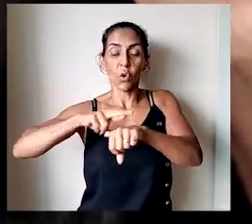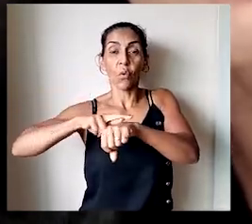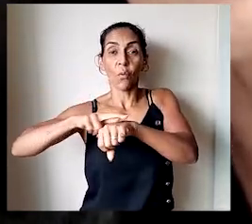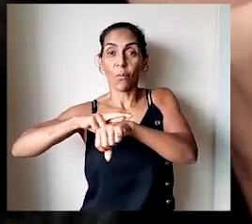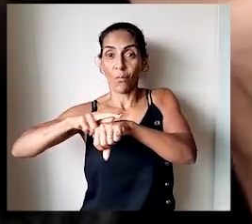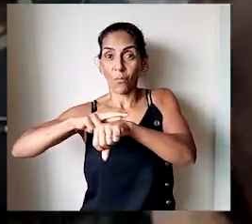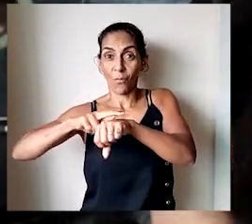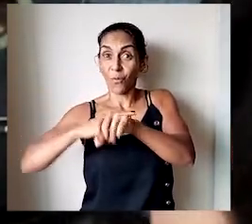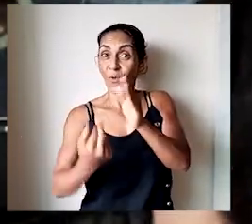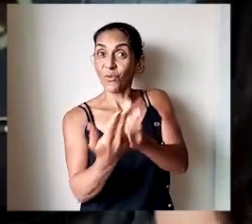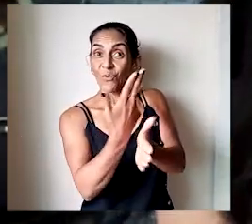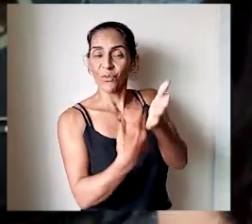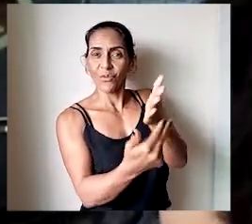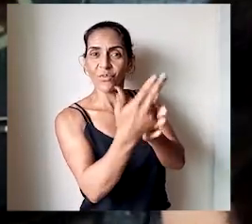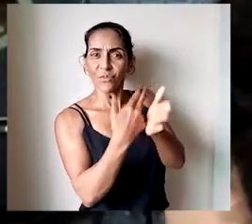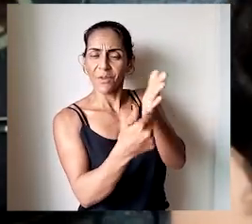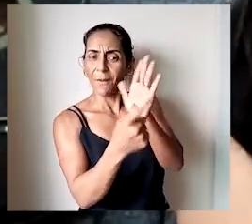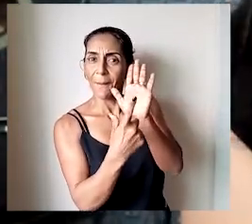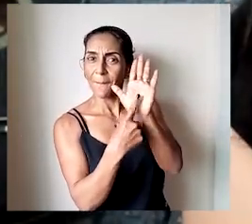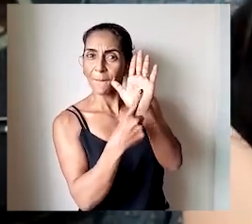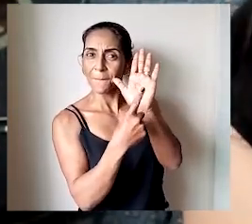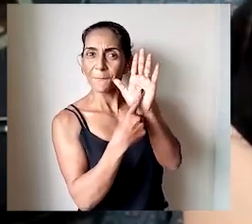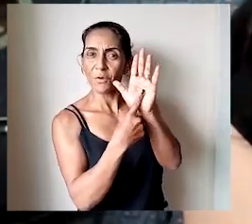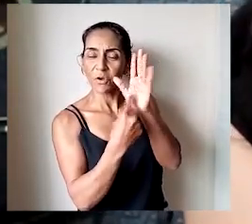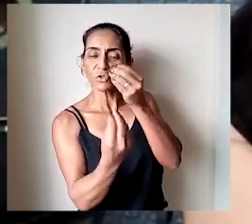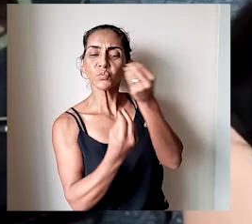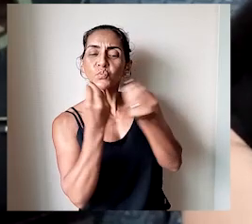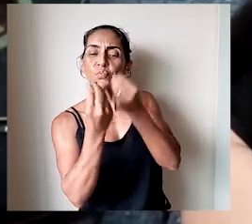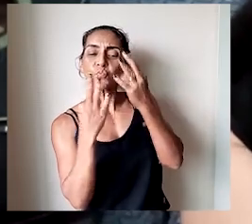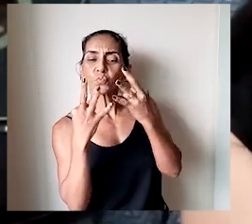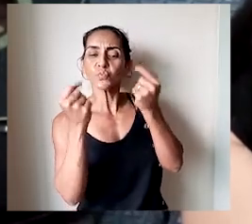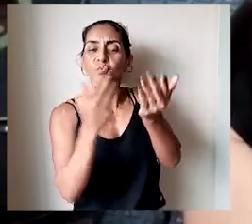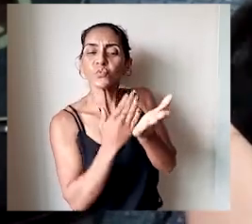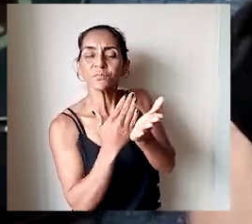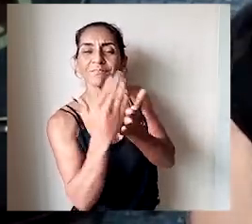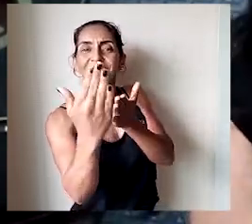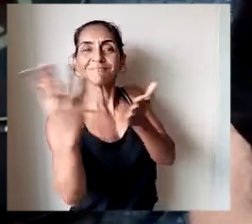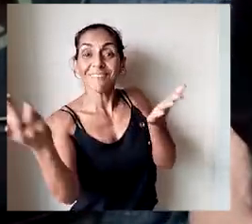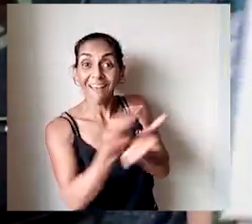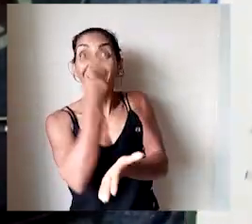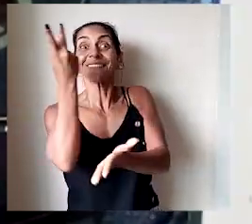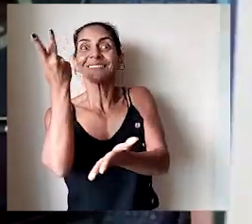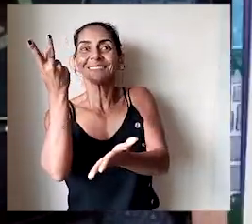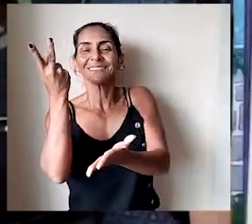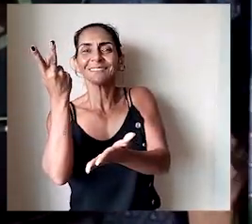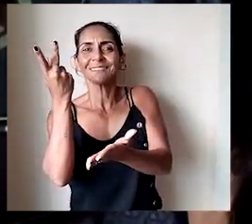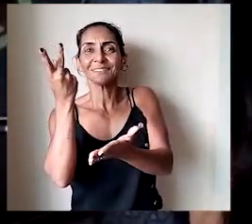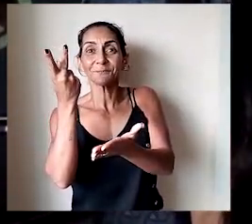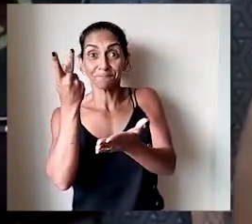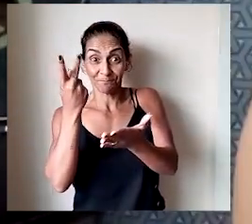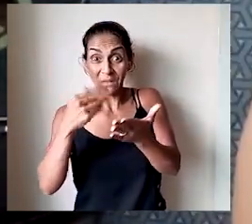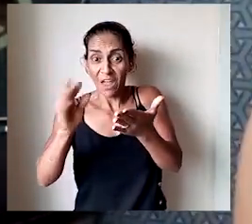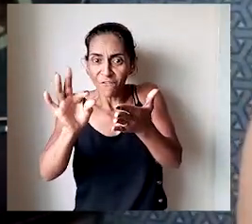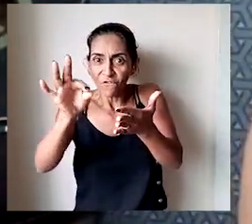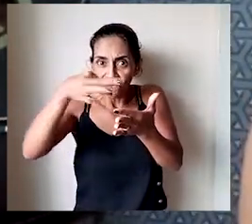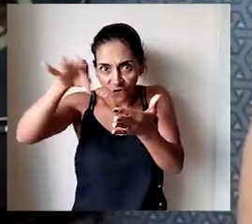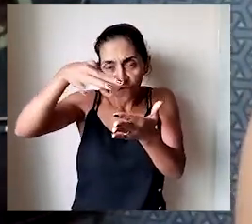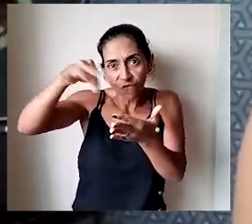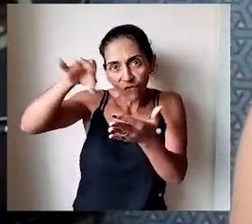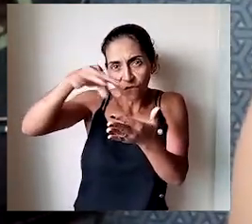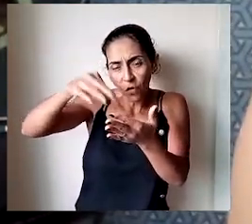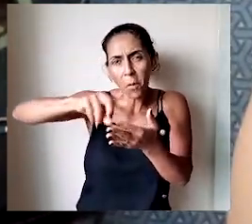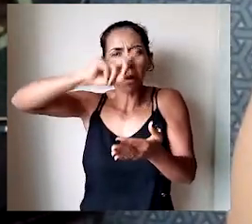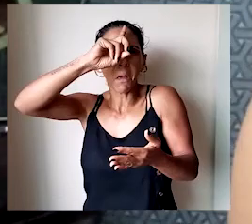uma ilustração que detalha alguma parte aí do que vai acontecer no capítulo. As páginas são amareladas. A